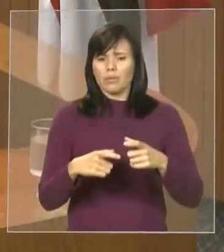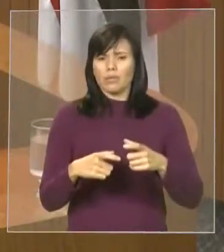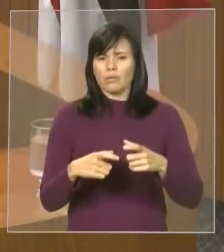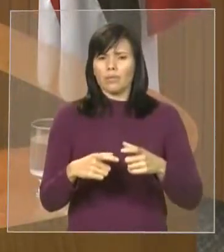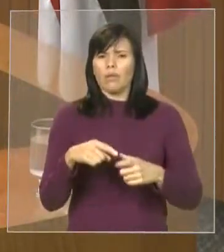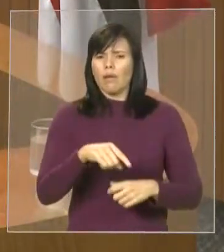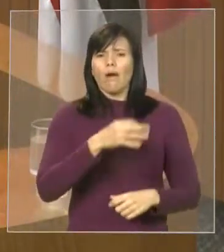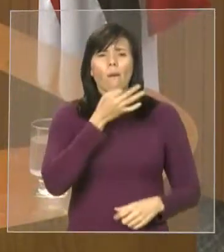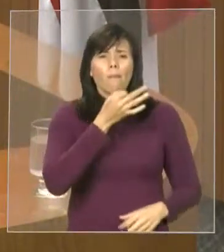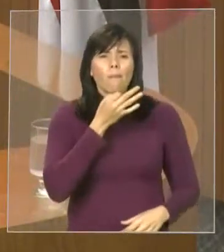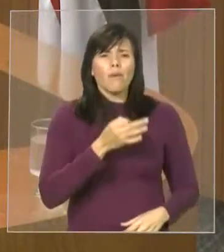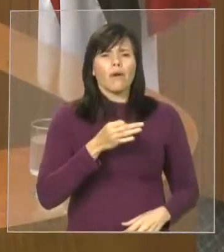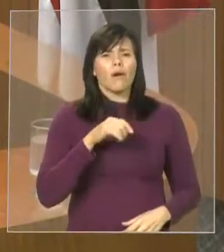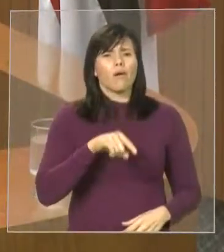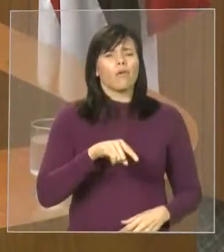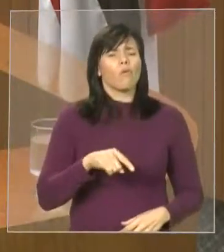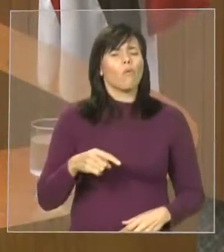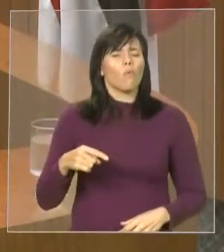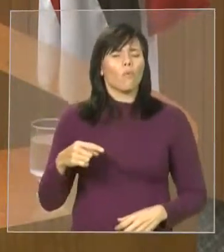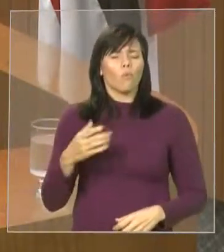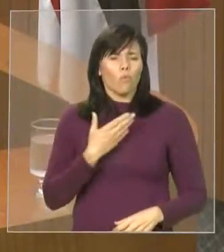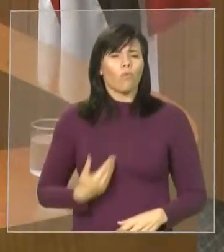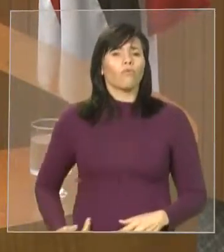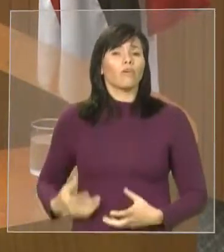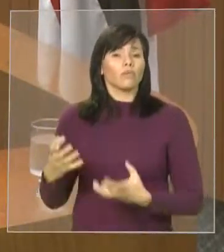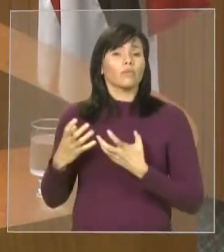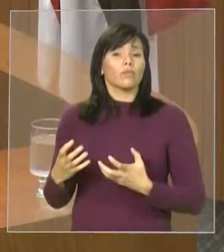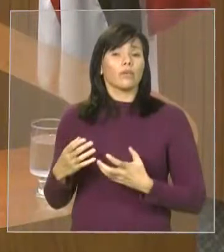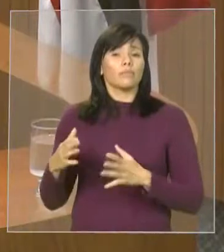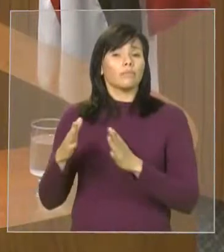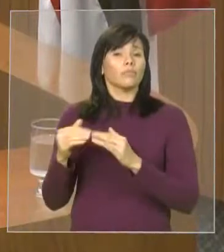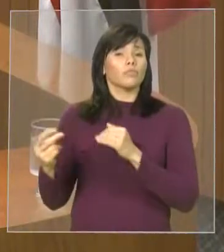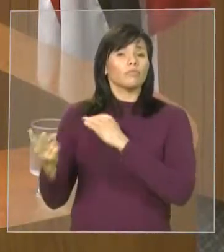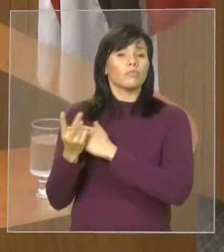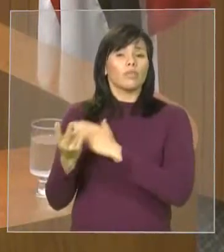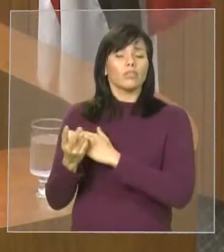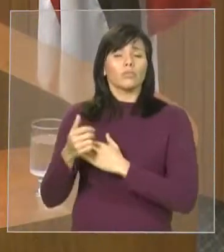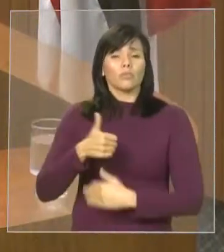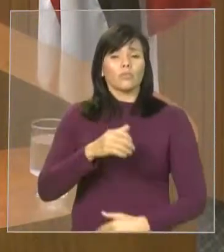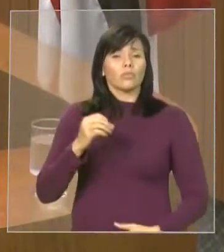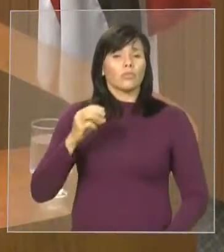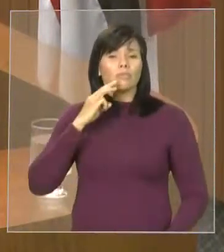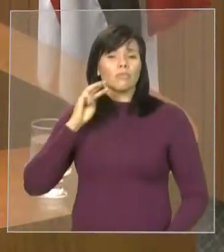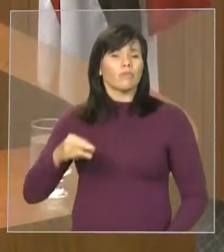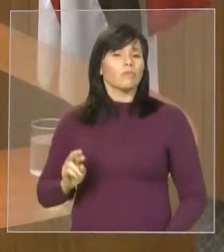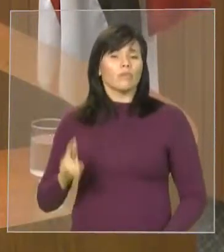para jogar em um programa de modernização da gestão fiscal, que nada mais vai